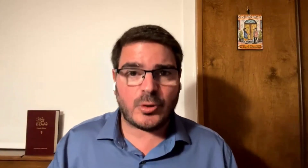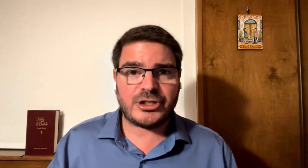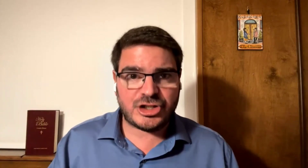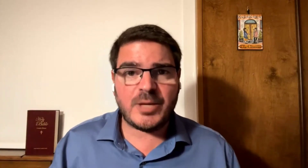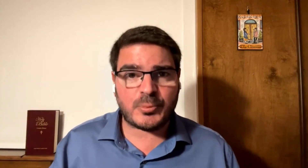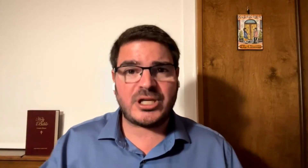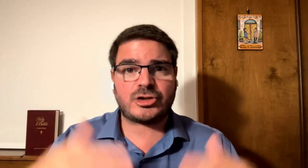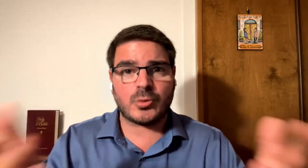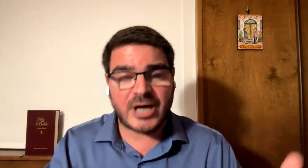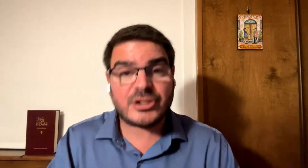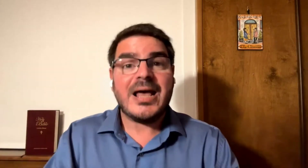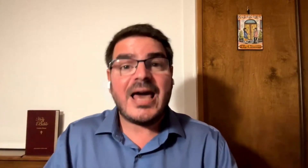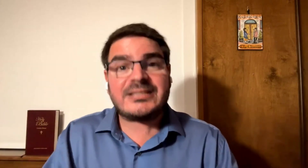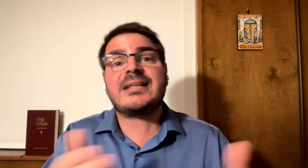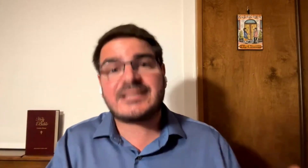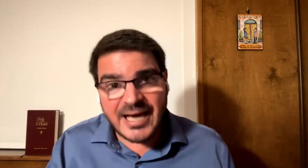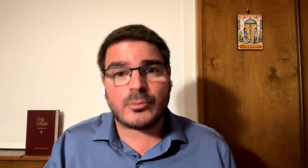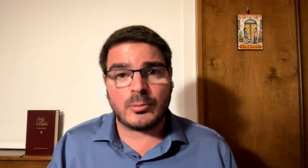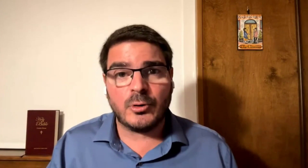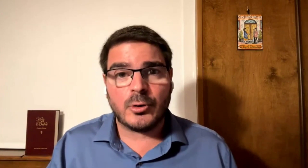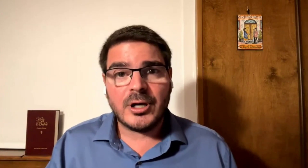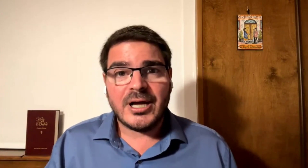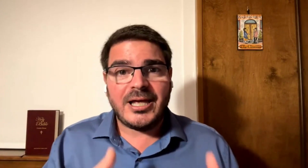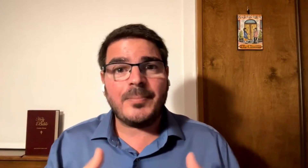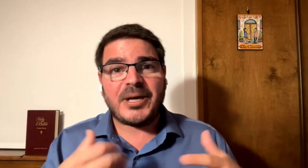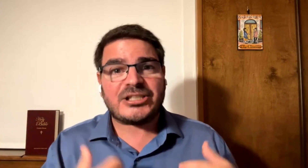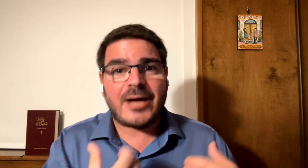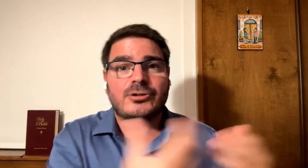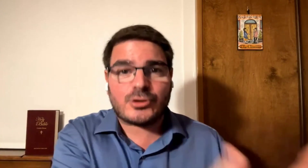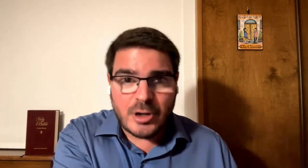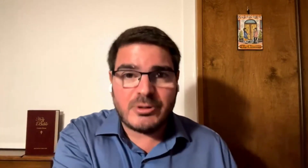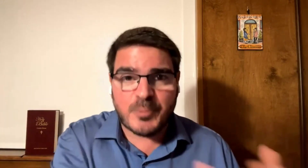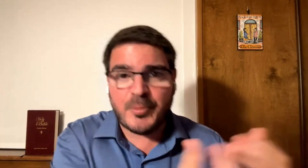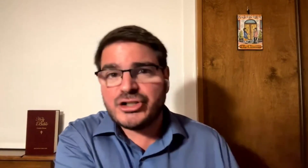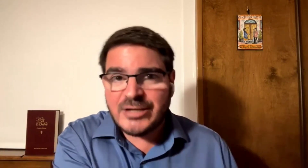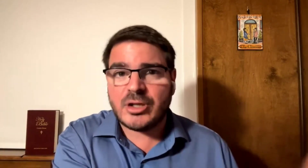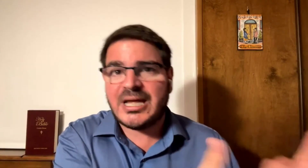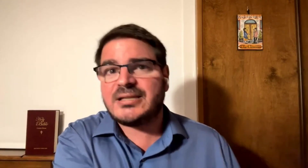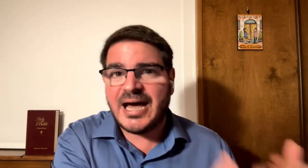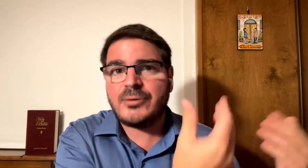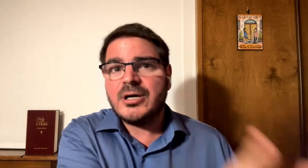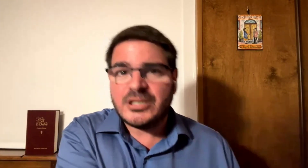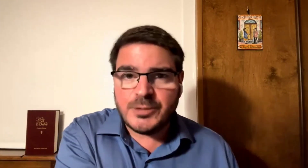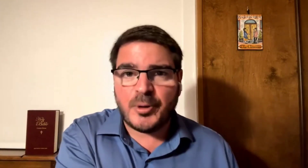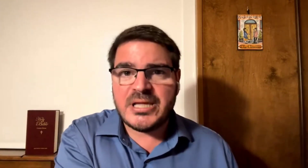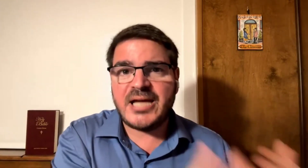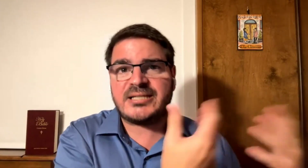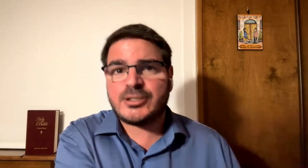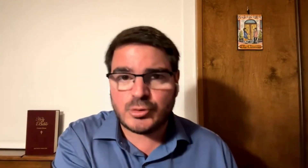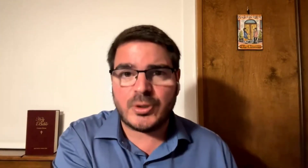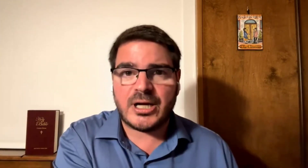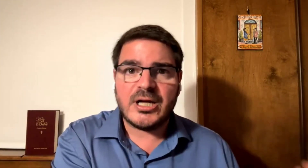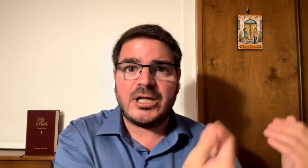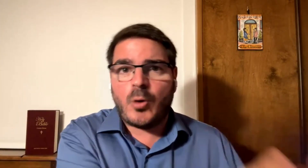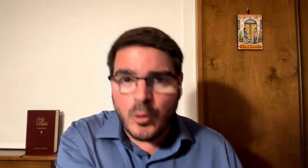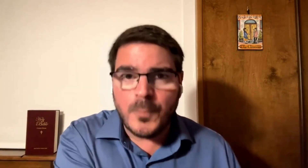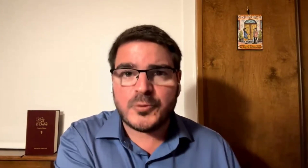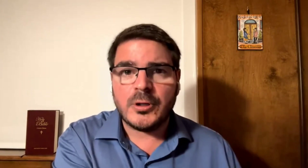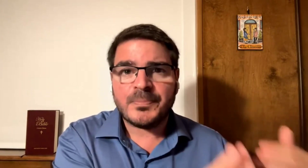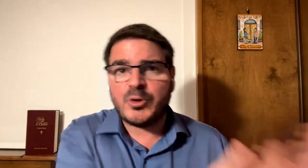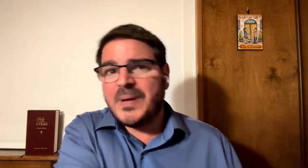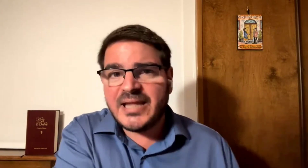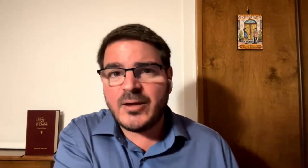esses isentões típicos, esses tucanos, eles desceram do muro e emprestaram seus nomes para o projeto totalitário de poder, de censura